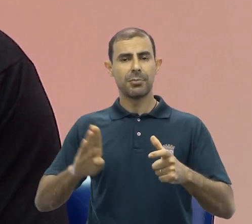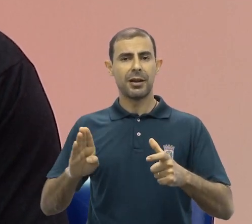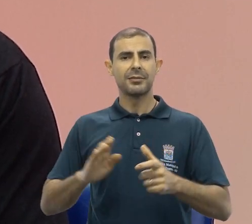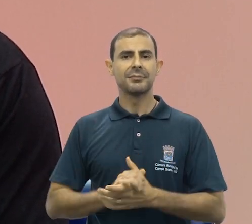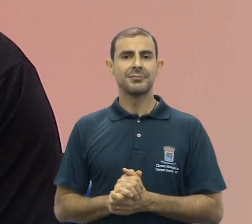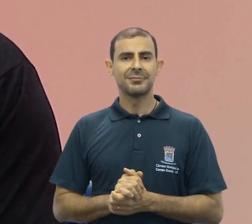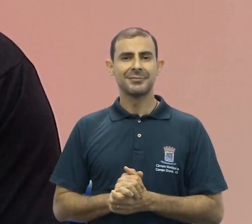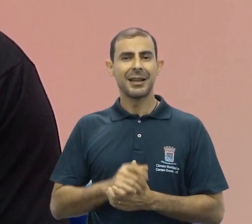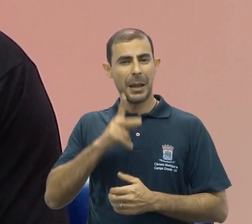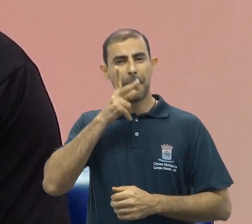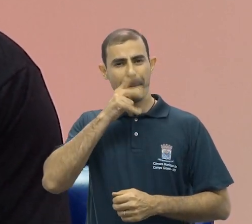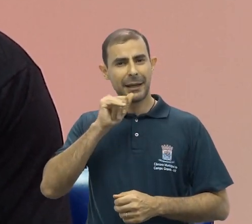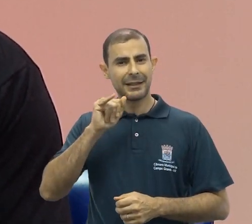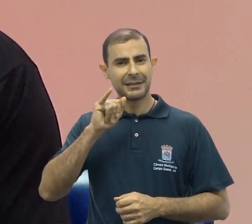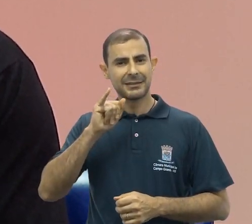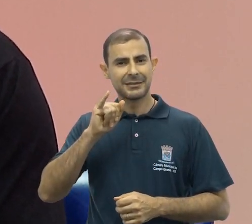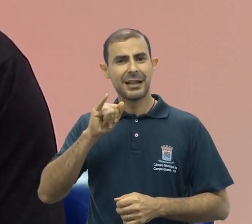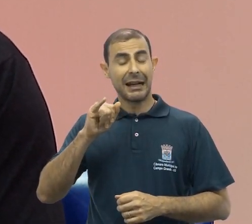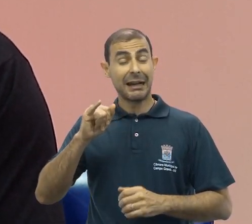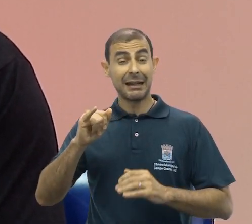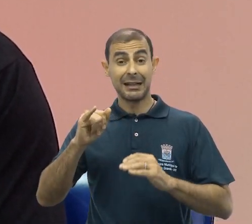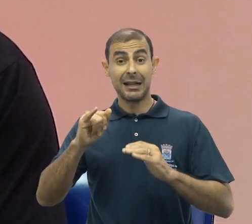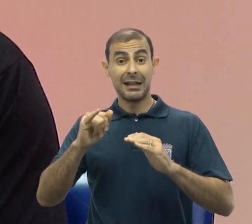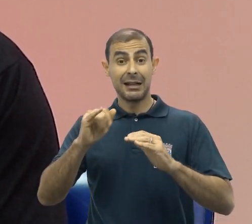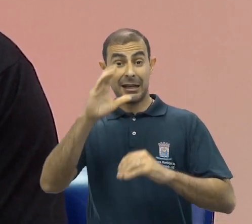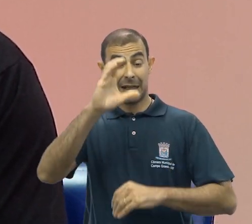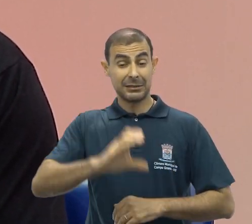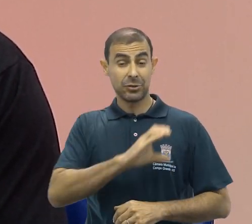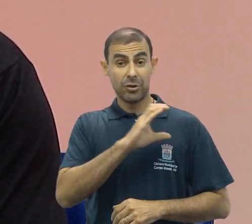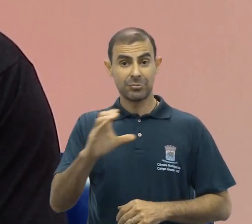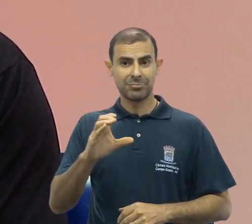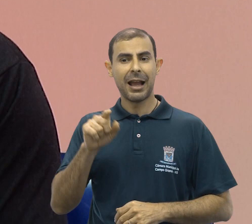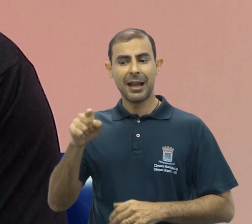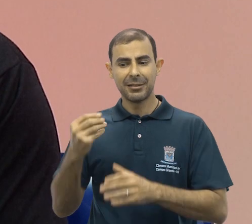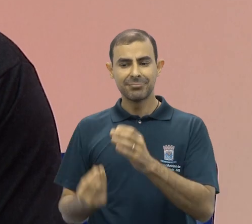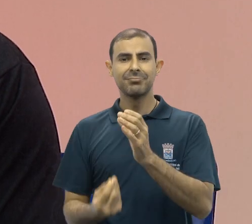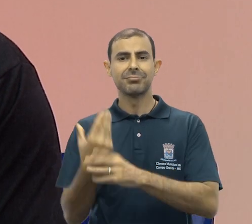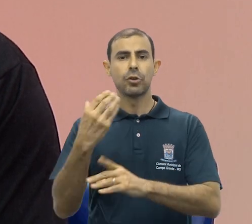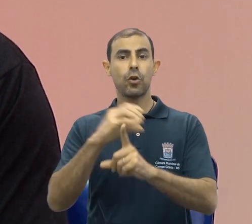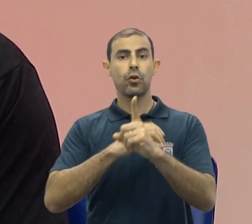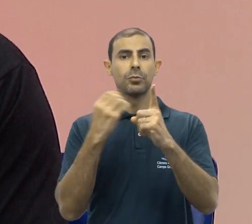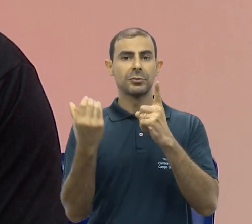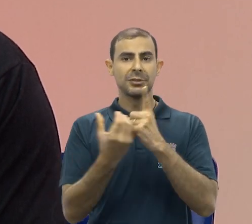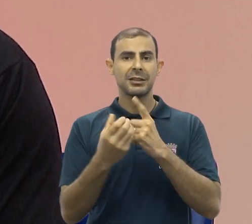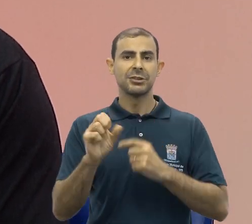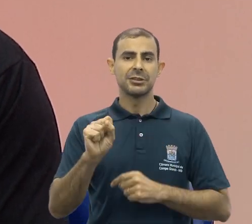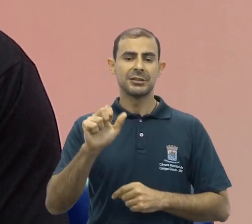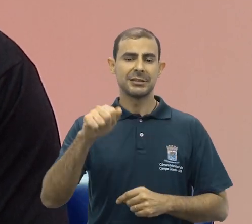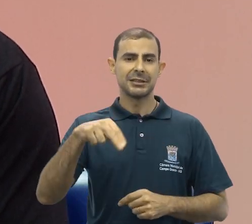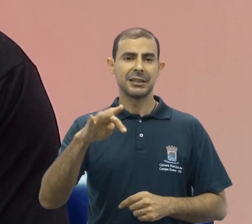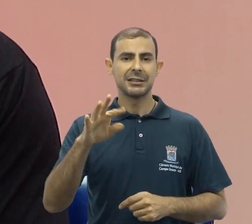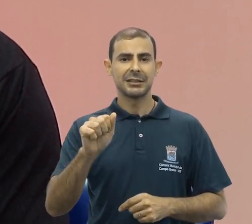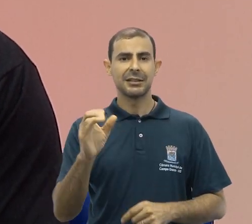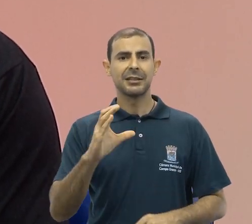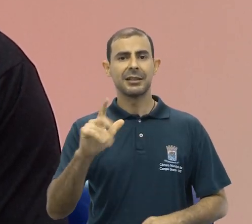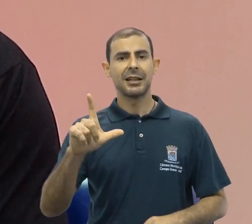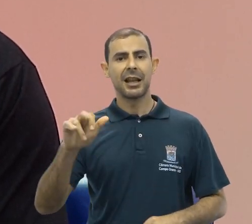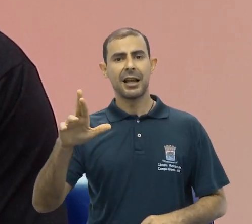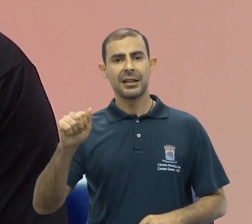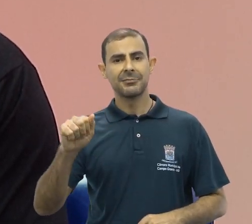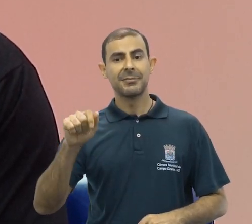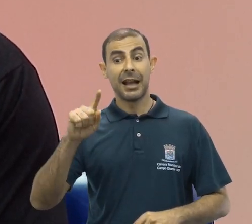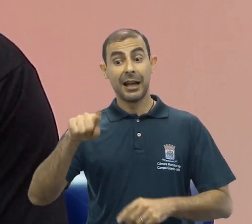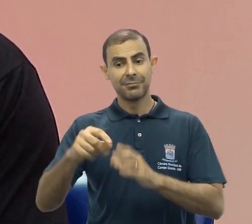Hoje ele é muito católico, ele criou uma comunidade chamada Comunidade Santa Clara. Essa comunidade Santa Clara virou